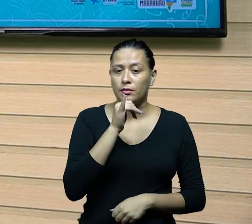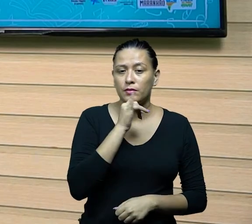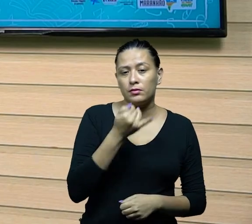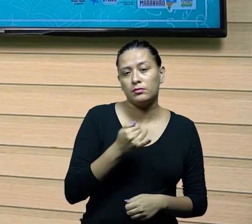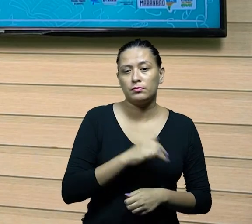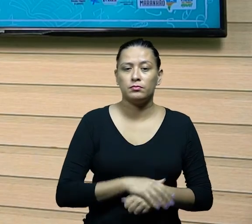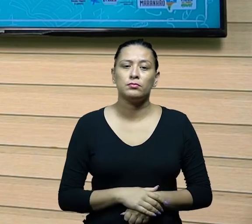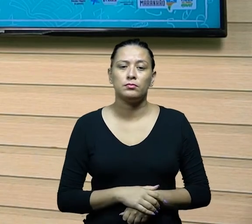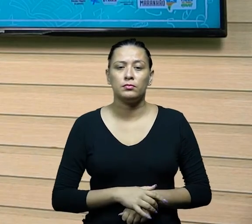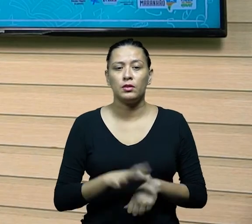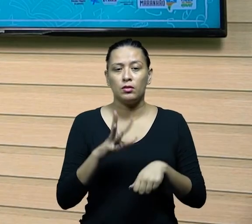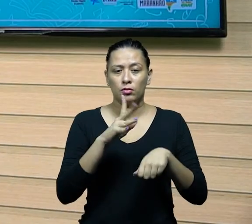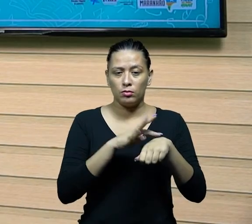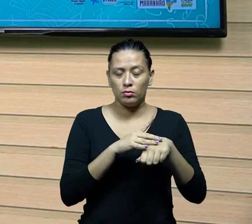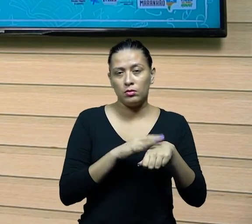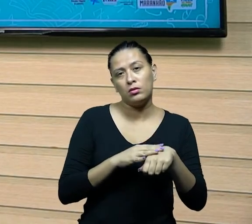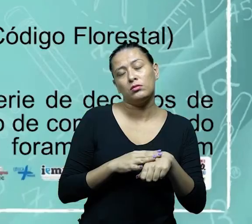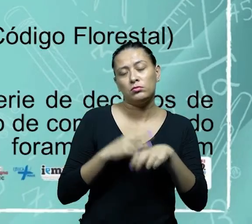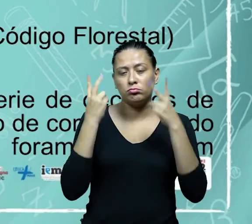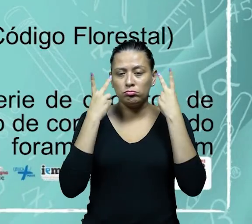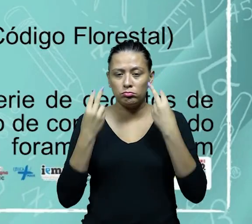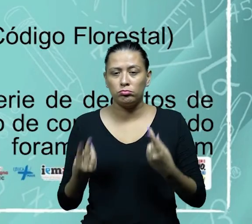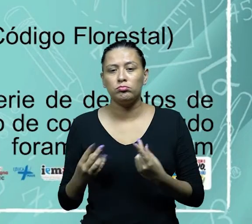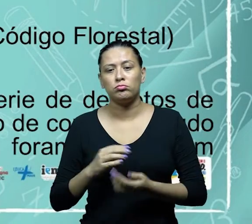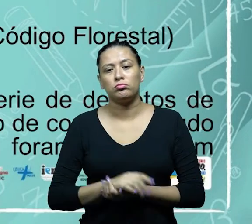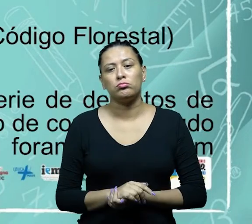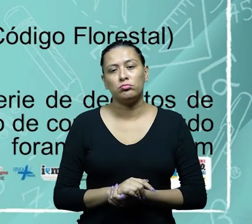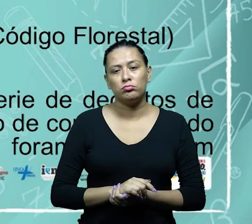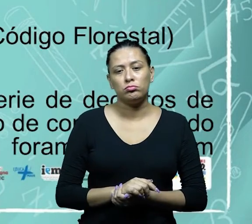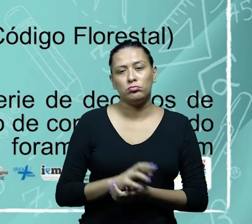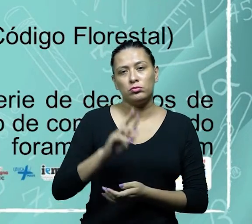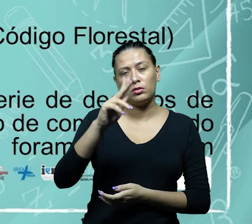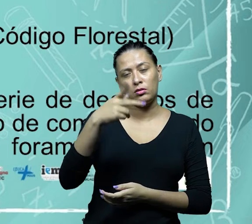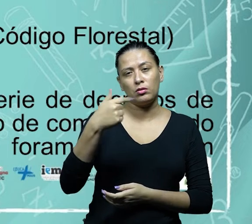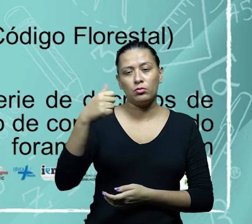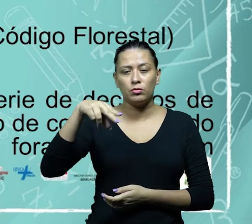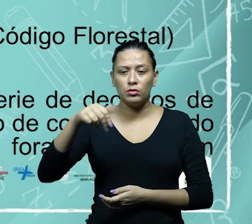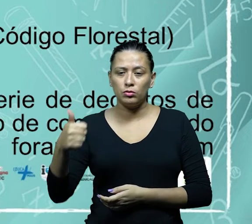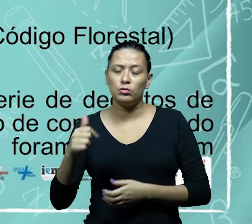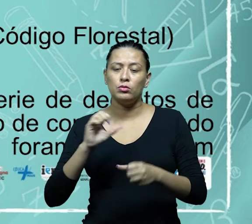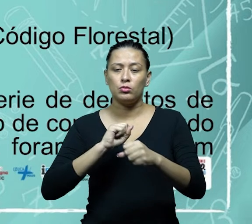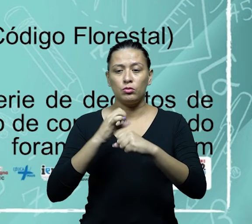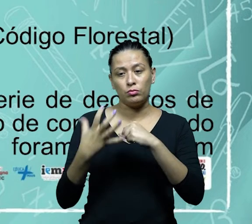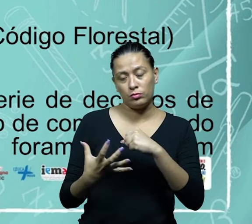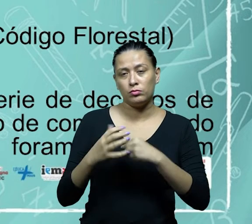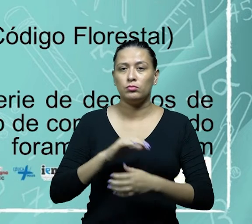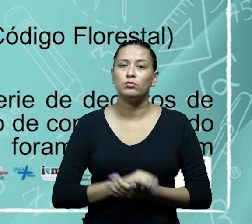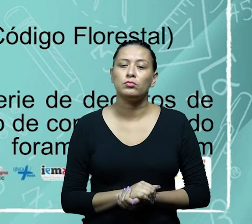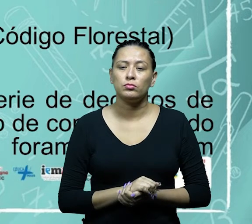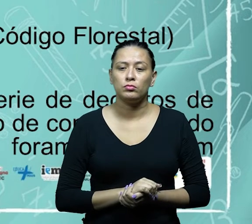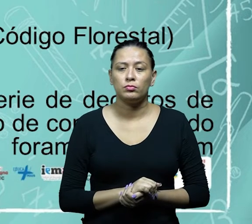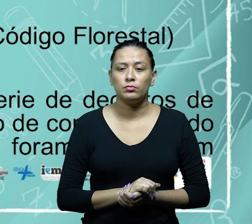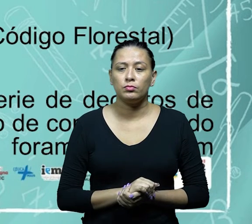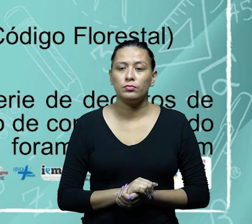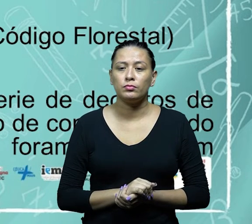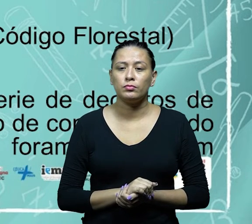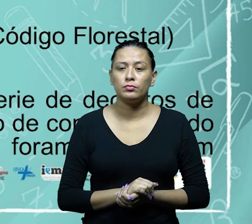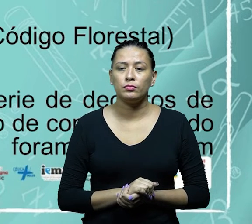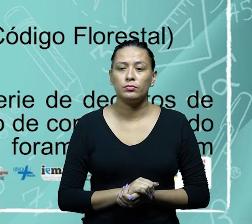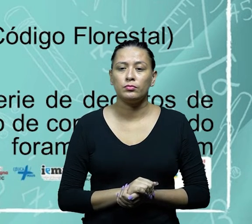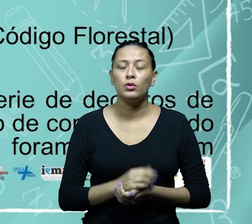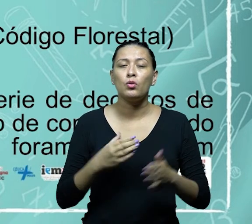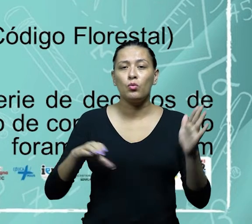ela se torna fonte do direito é por como exemplo nós temos aqui as doenças naturais